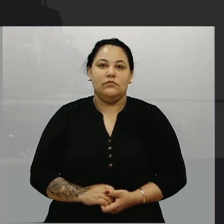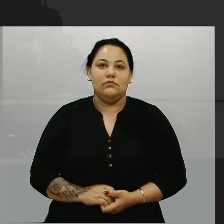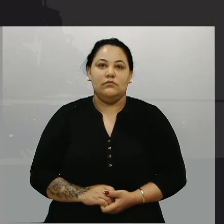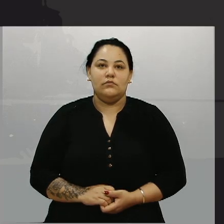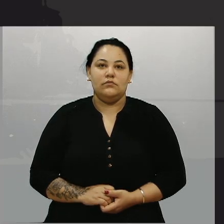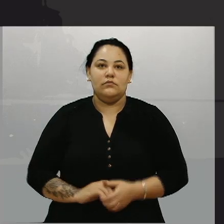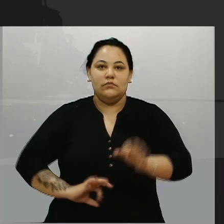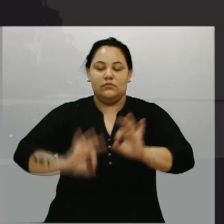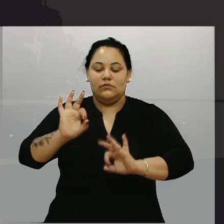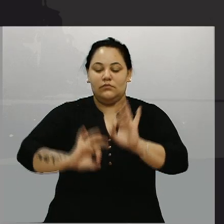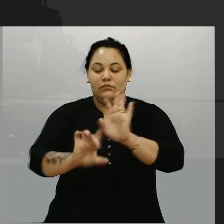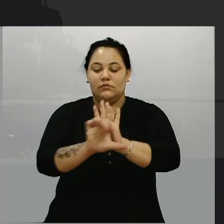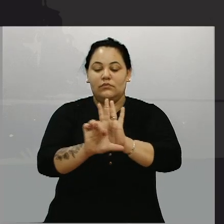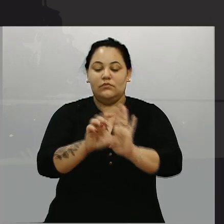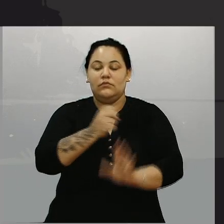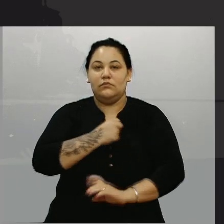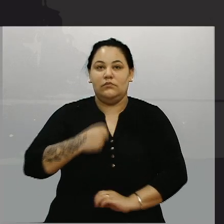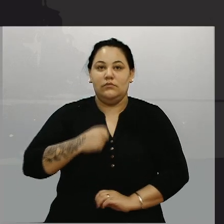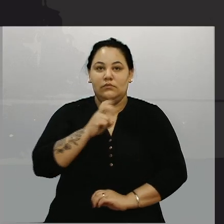Projeto de lei número